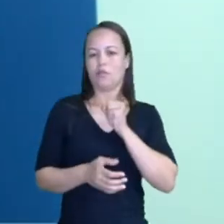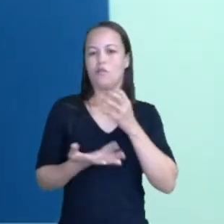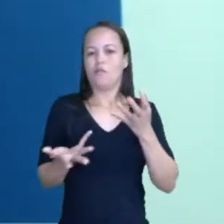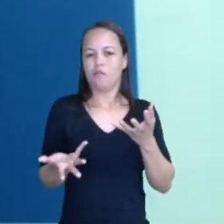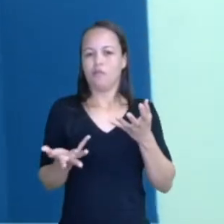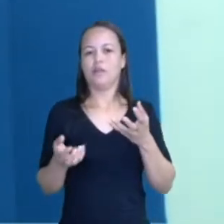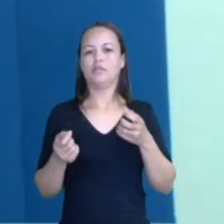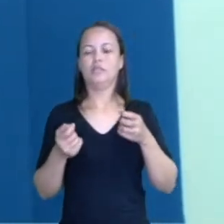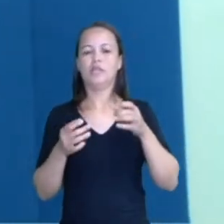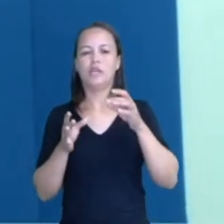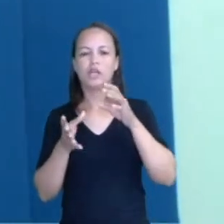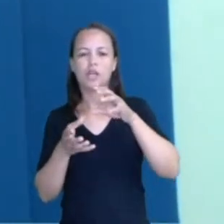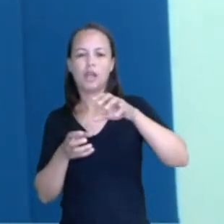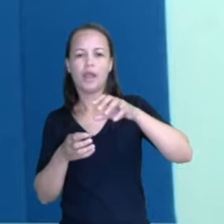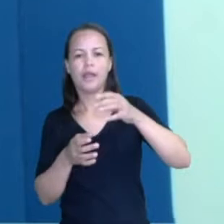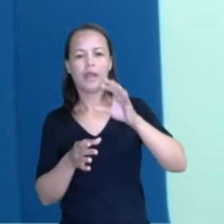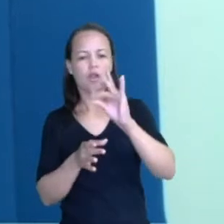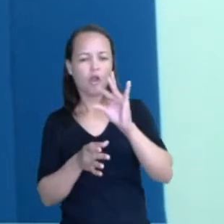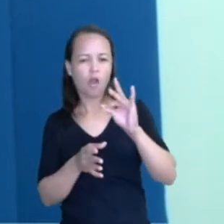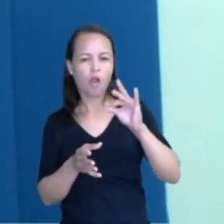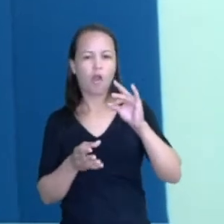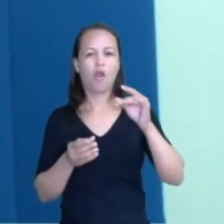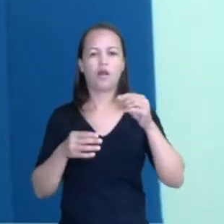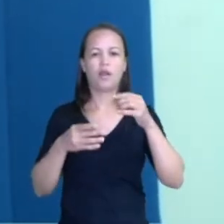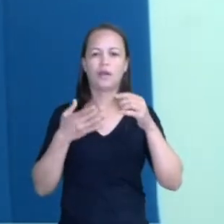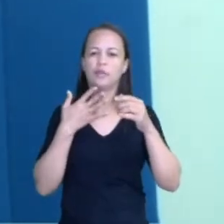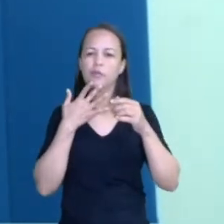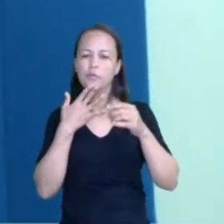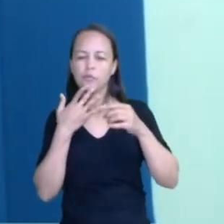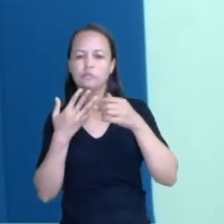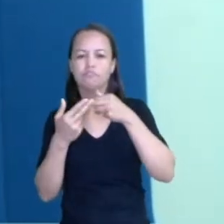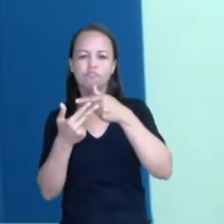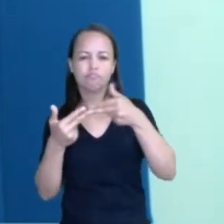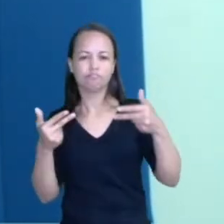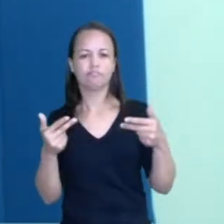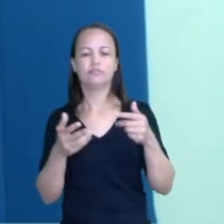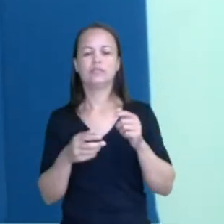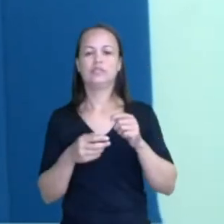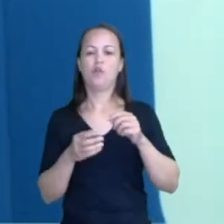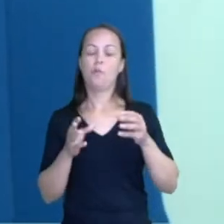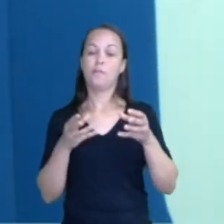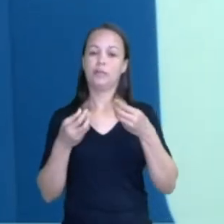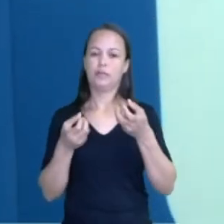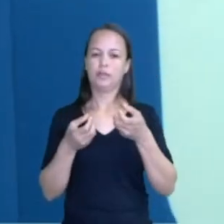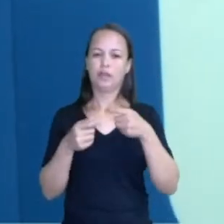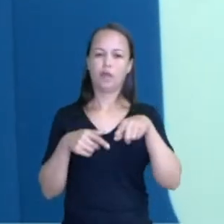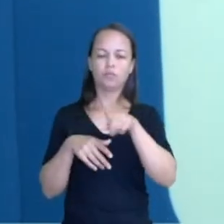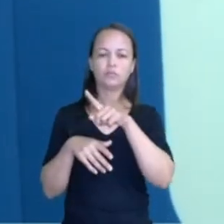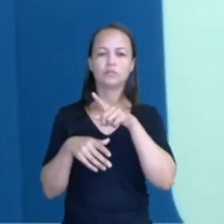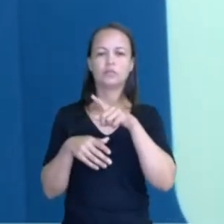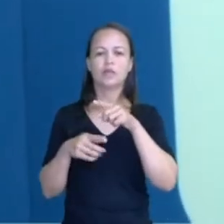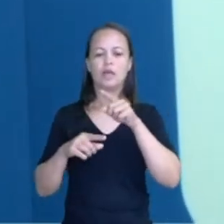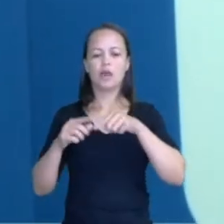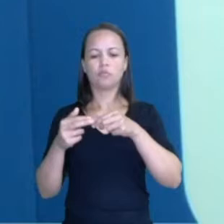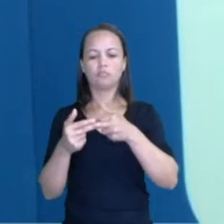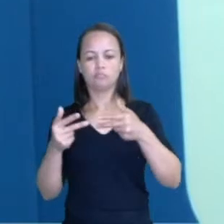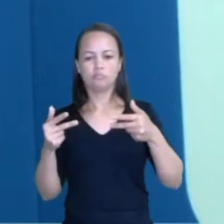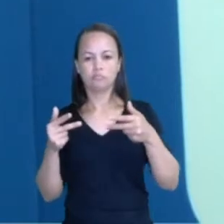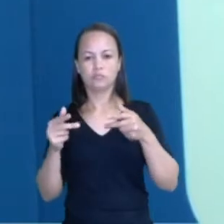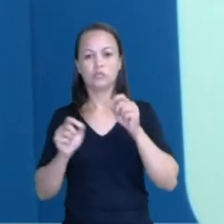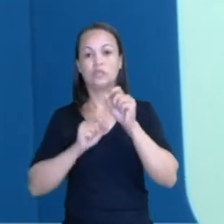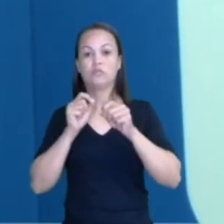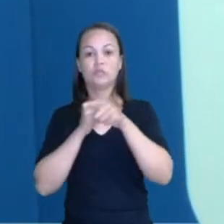de cola branca, né? A gente usa glitter e vários outros materiais, mas também um material muito comum que vocês com certeza devem